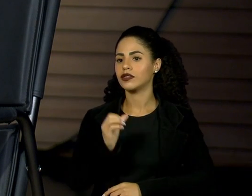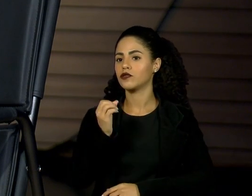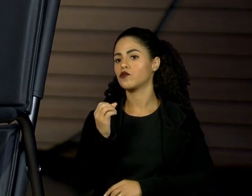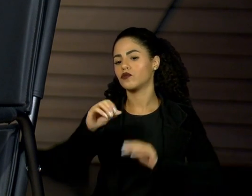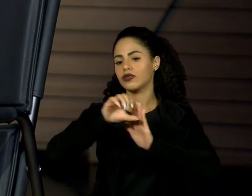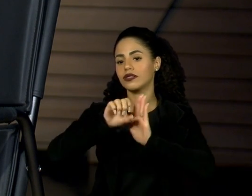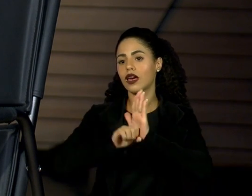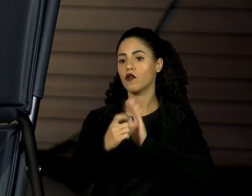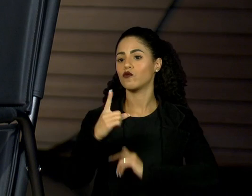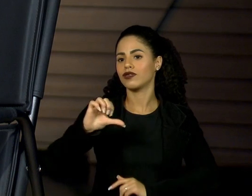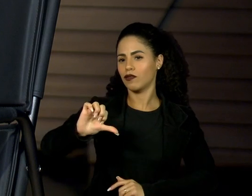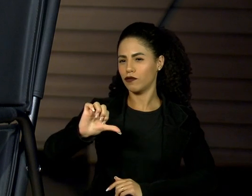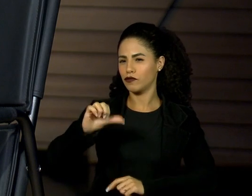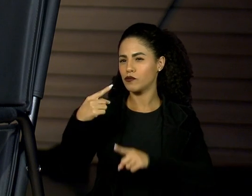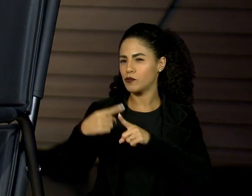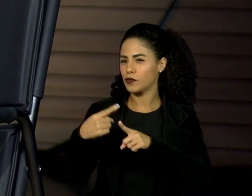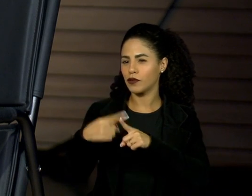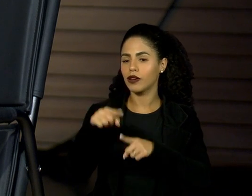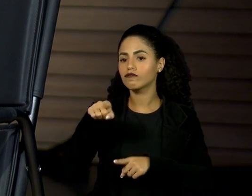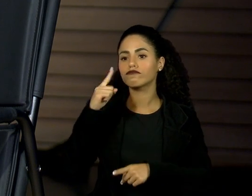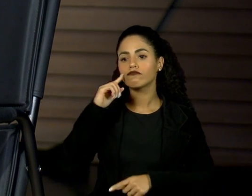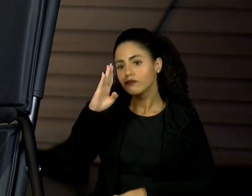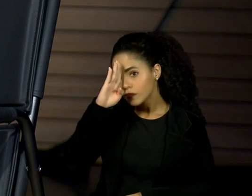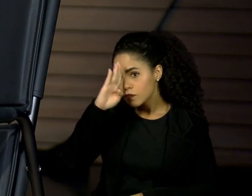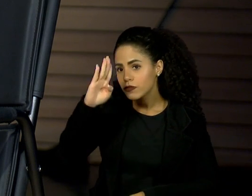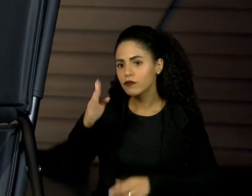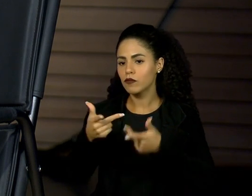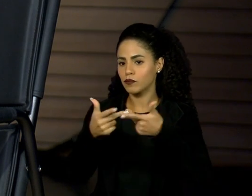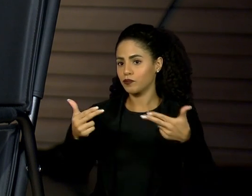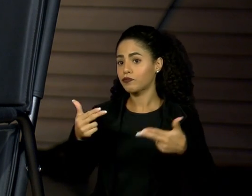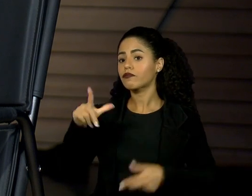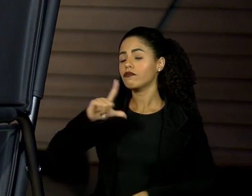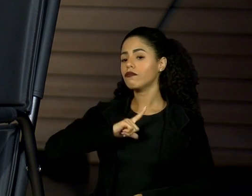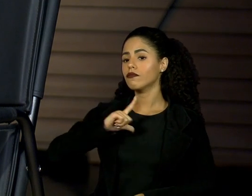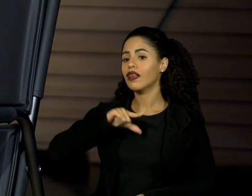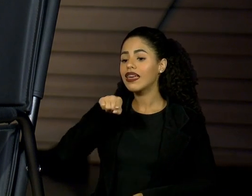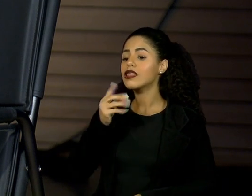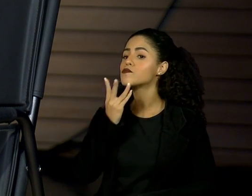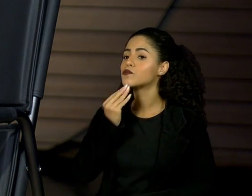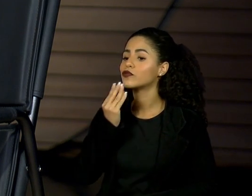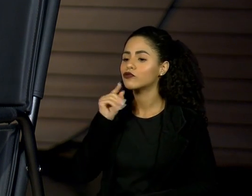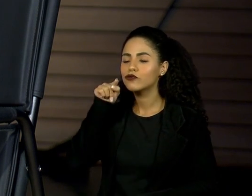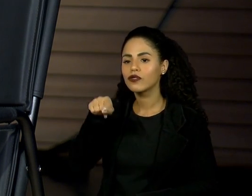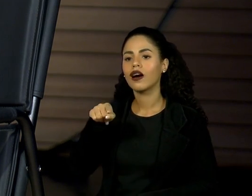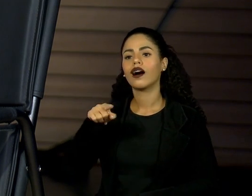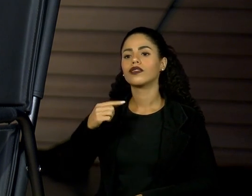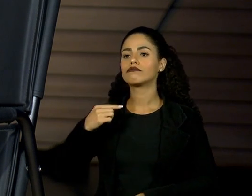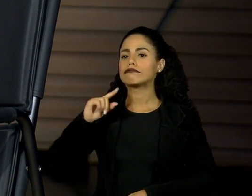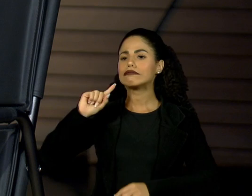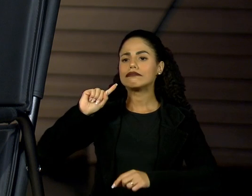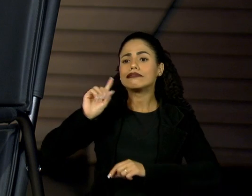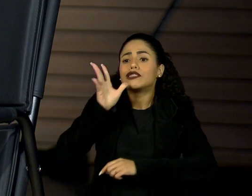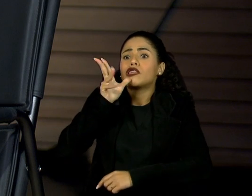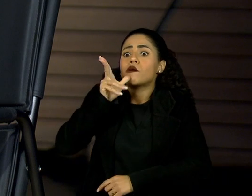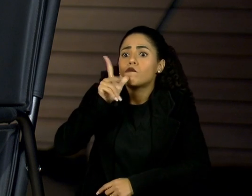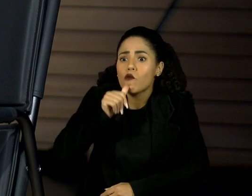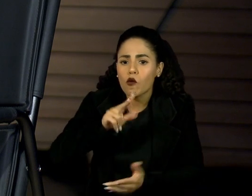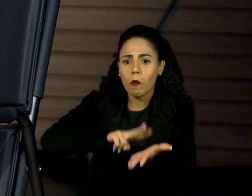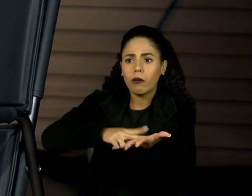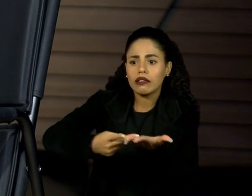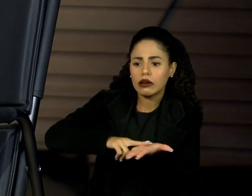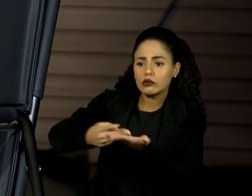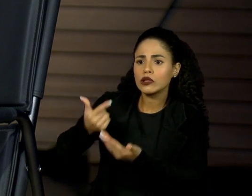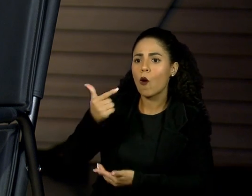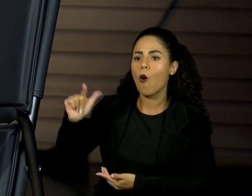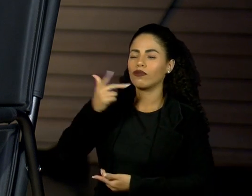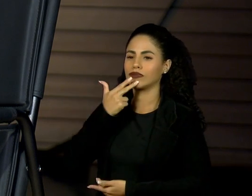era algo distante dos principais centros e o Machado de Assis ele foi tardiamente traduzido. Embora ele tenha